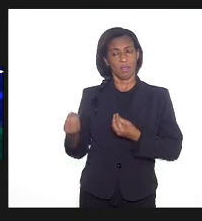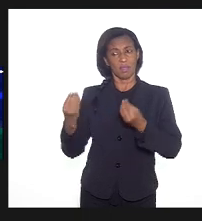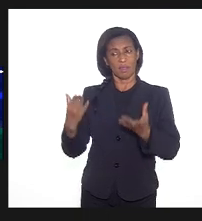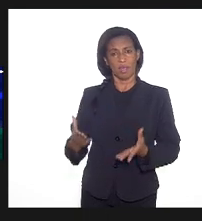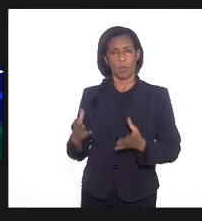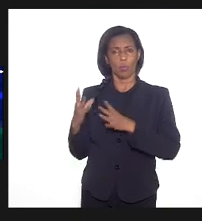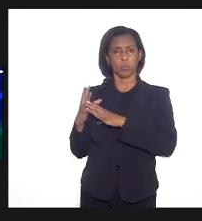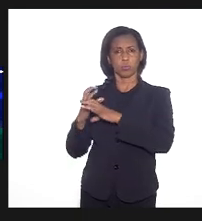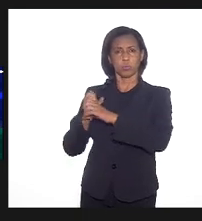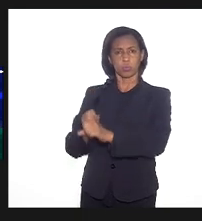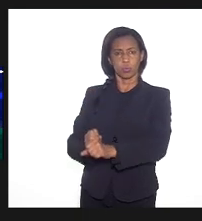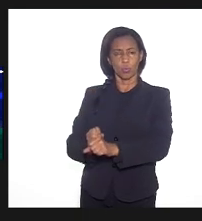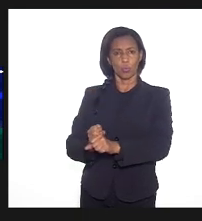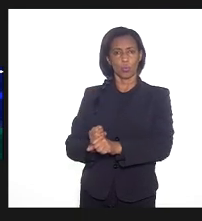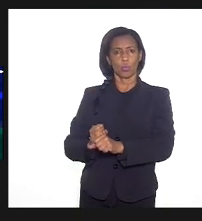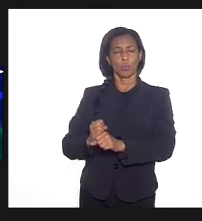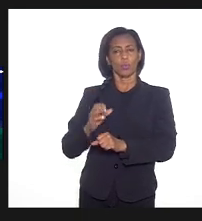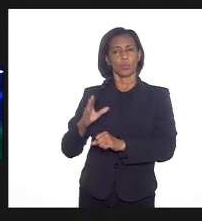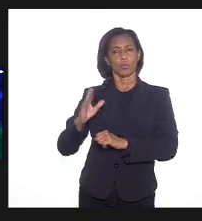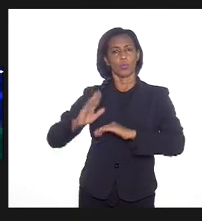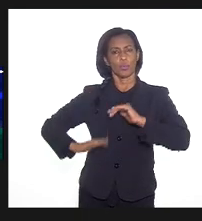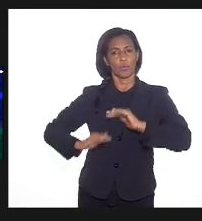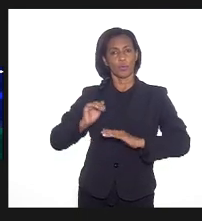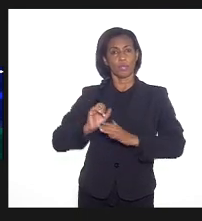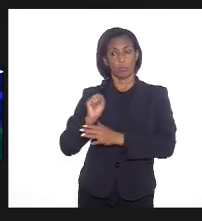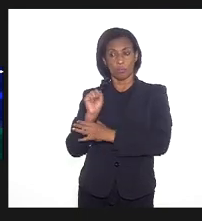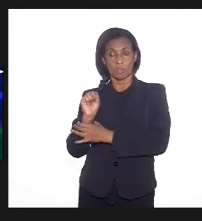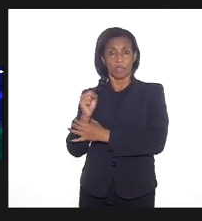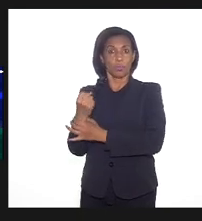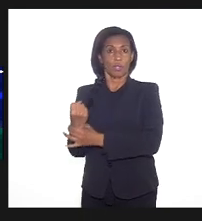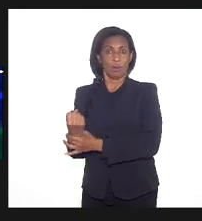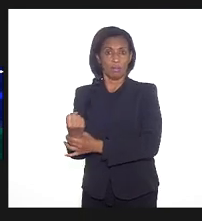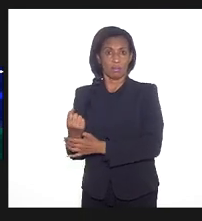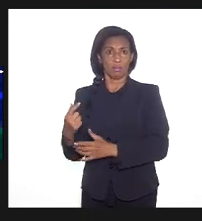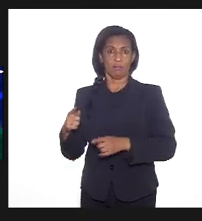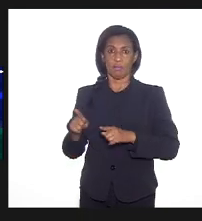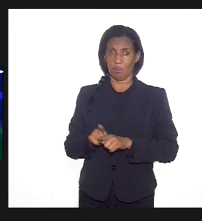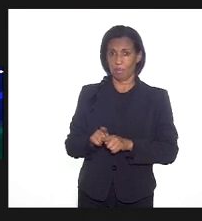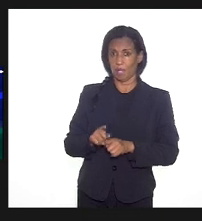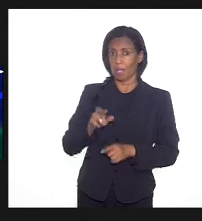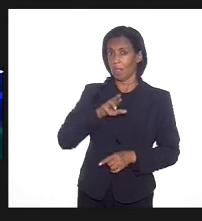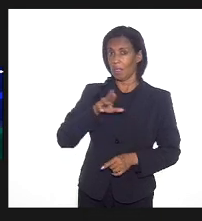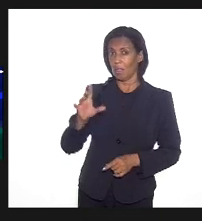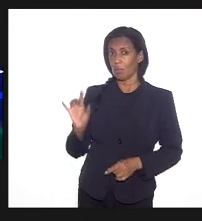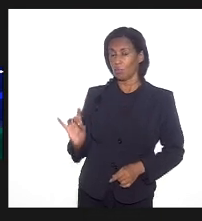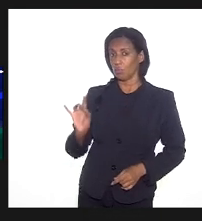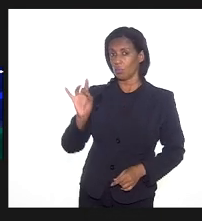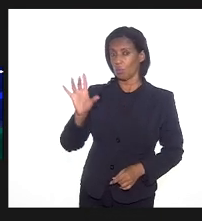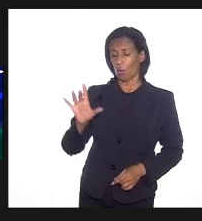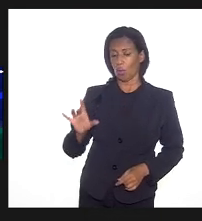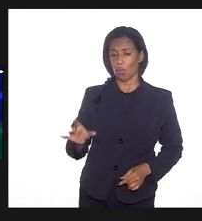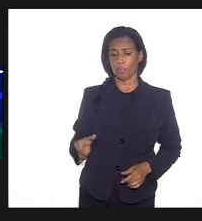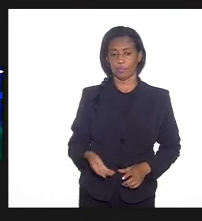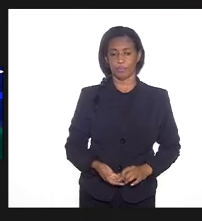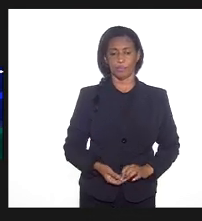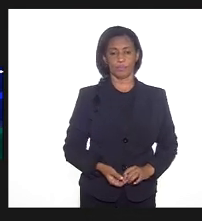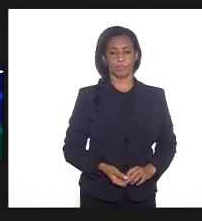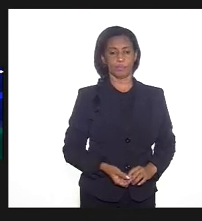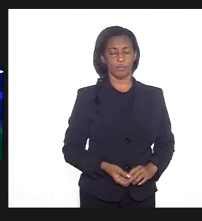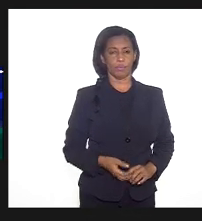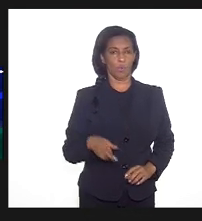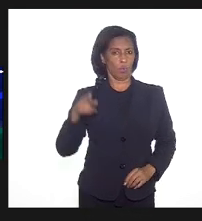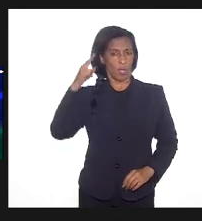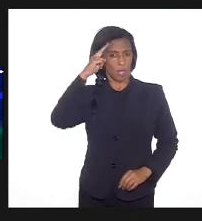os profissionais da área de segurança né não só é o